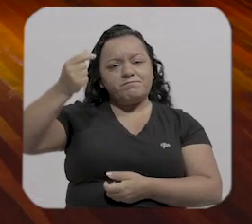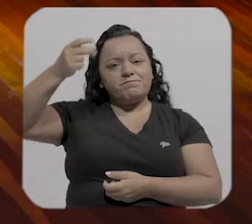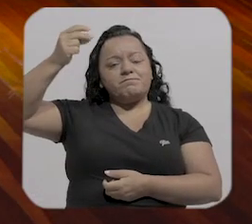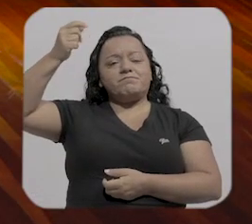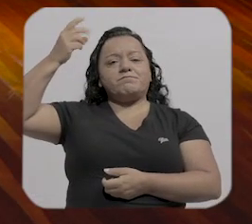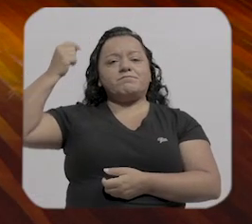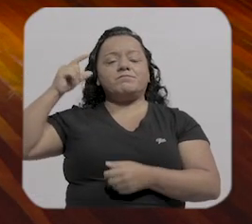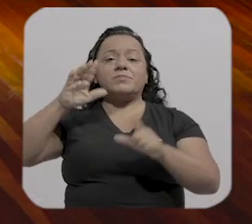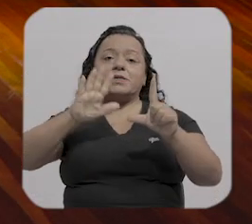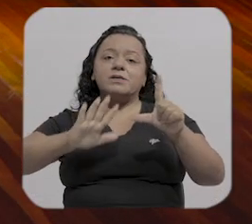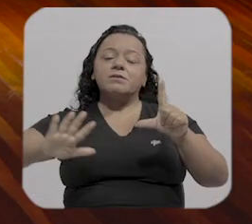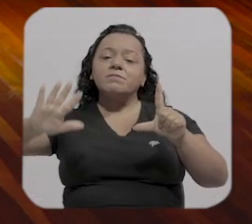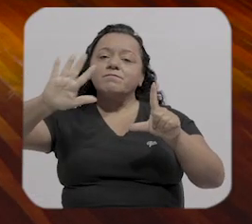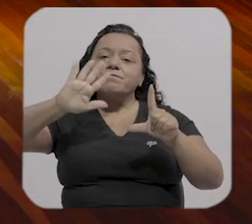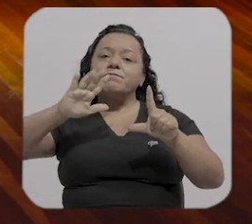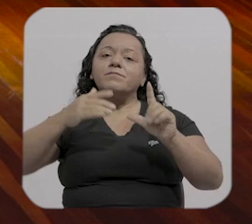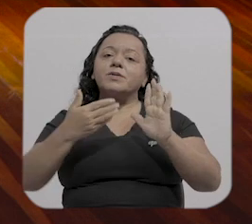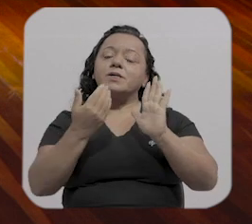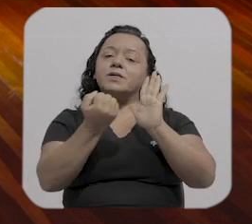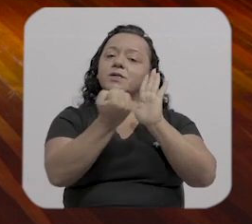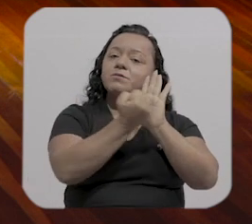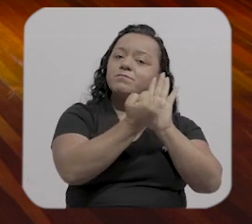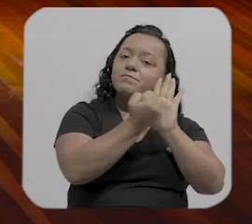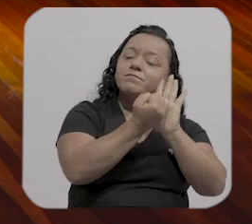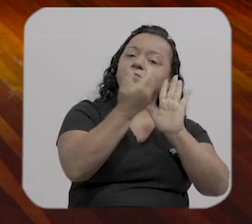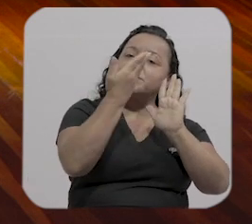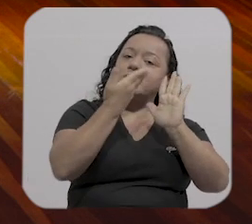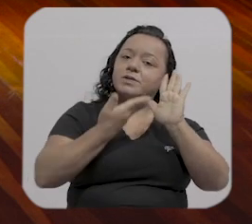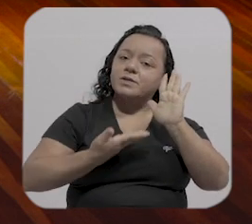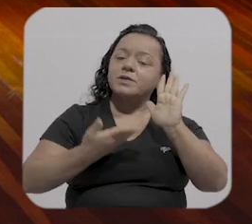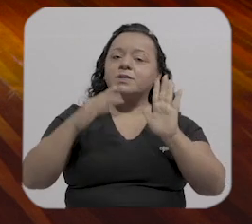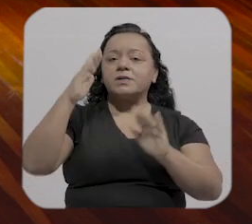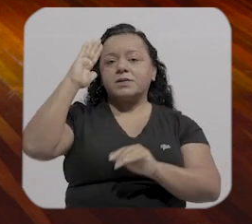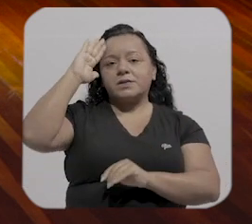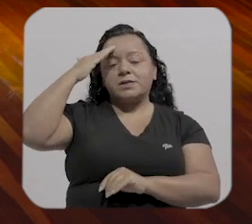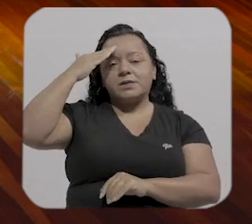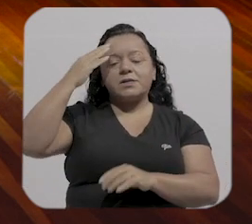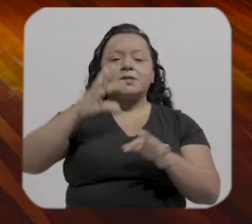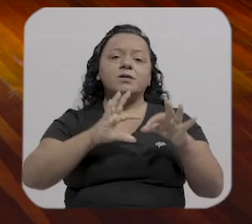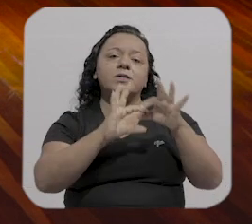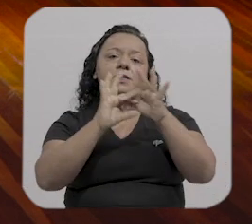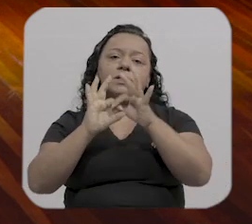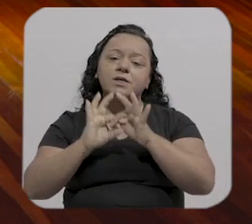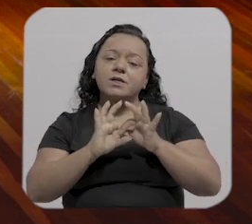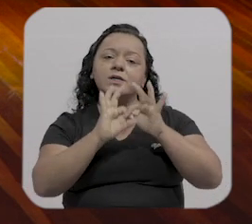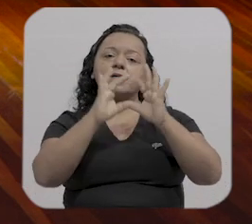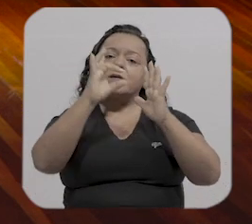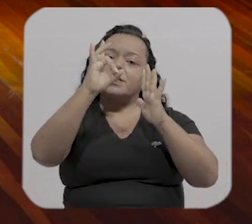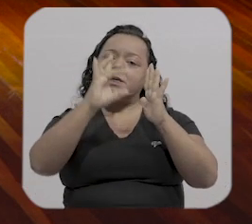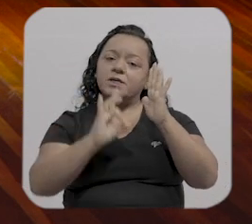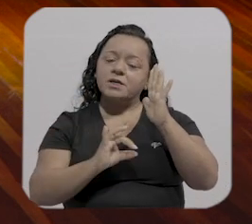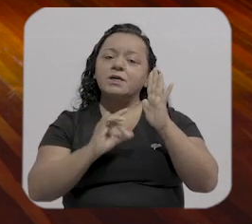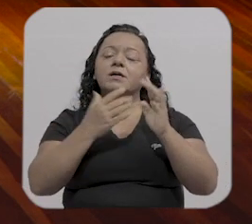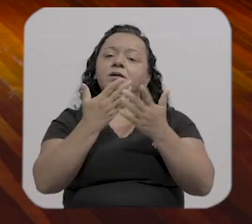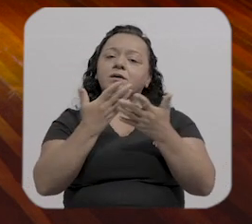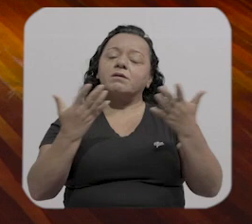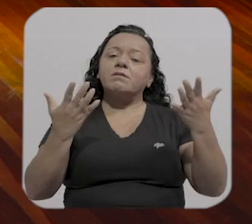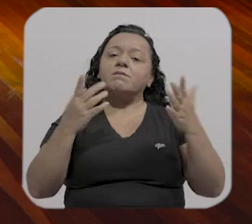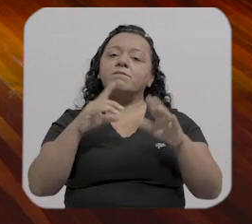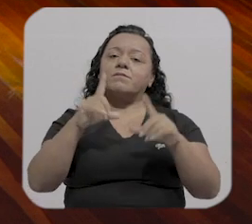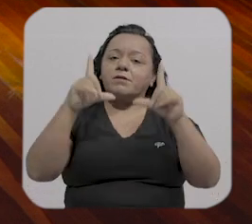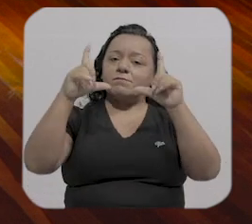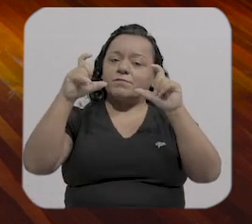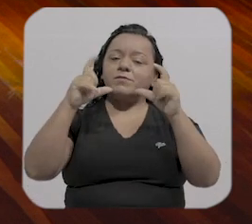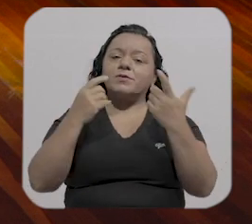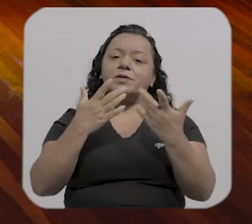além da imagem, do registro, de entender o contexto de cada foto, você também gosta de se